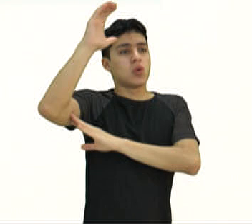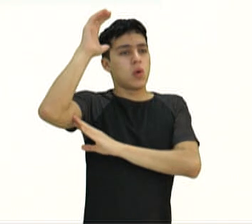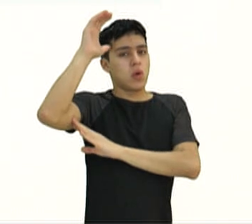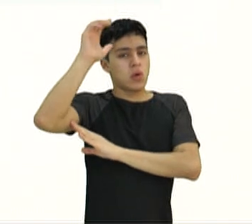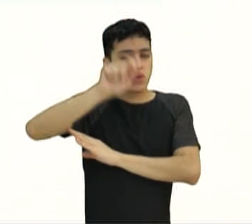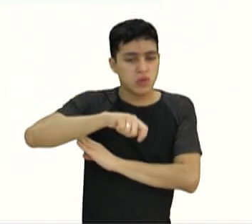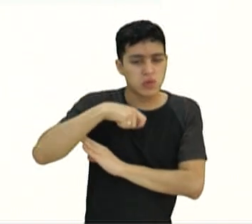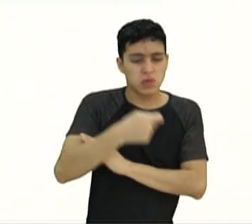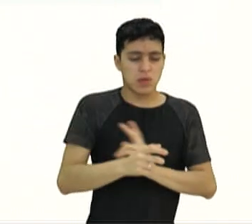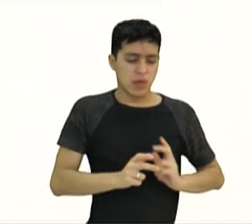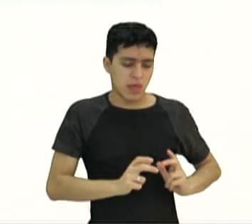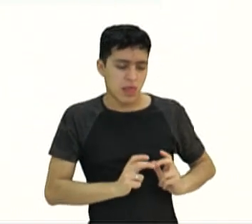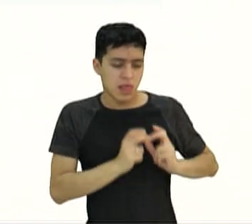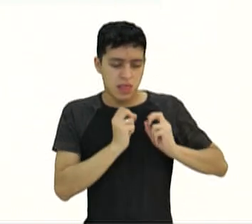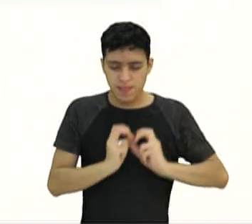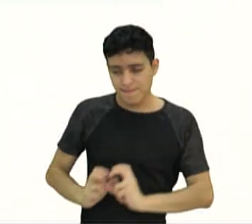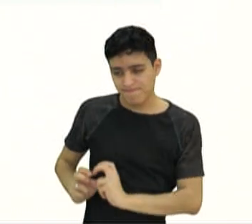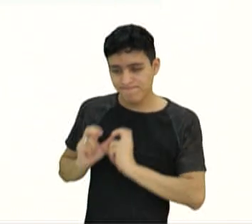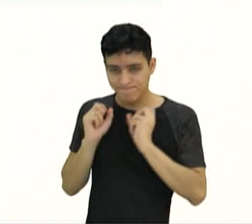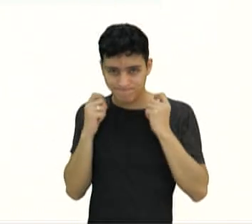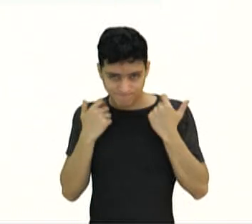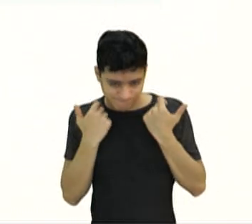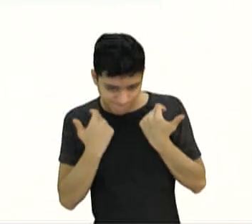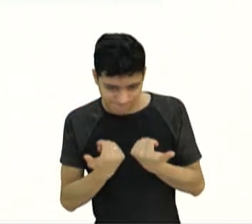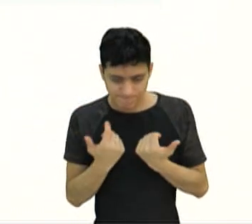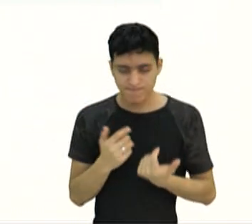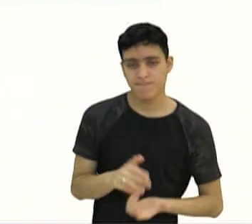mês de consciência em relação ao câncer de mama.